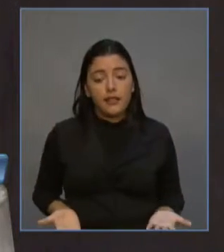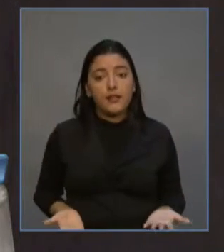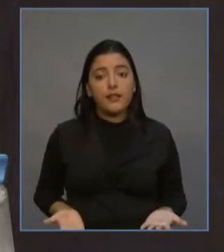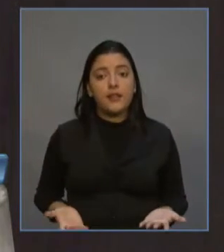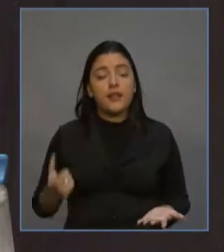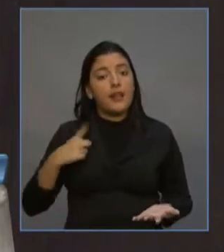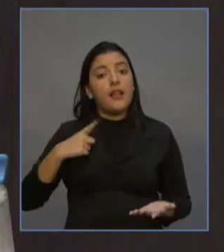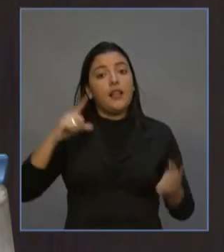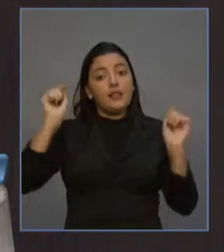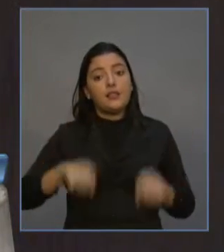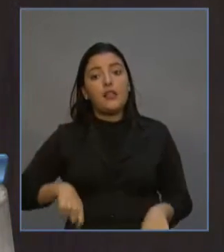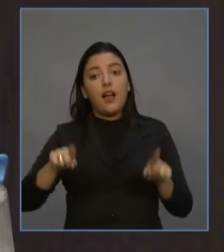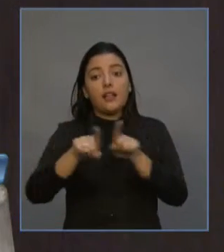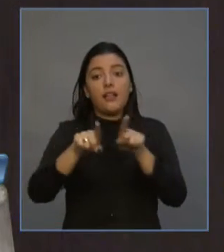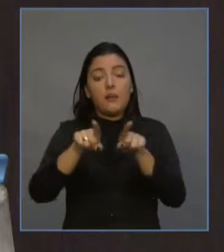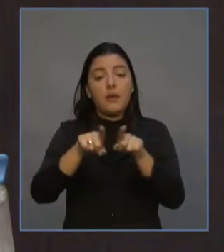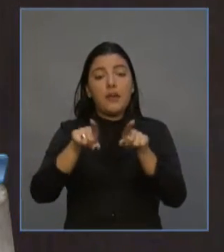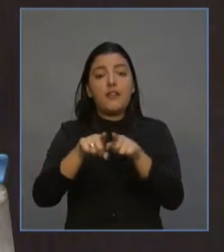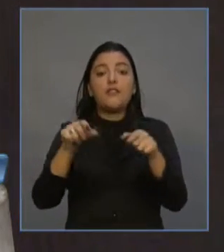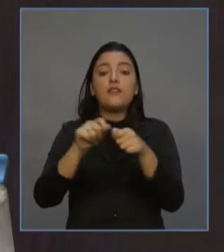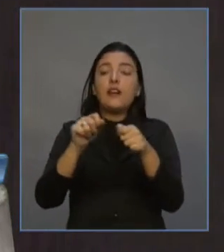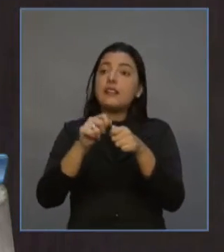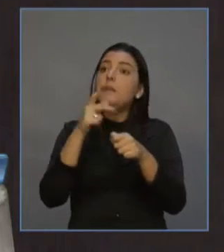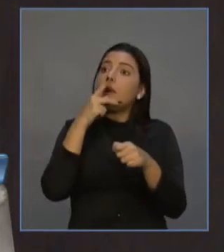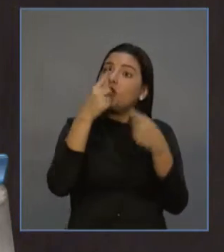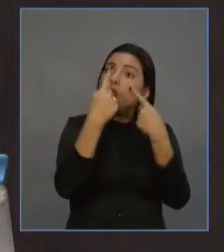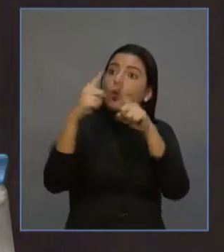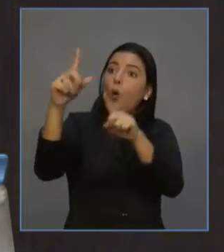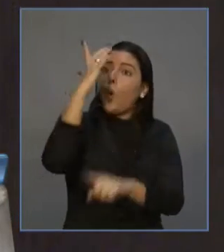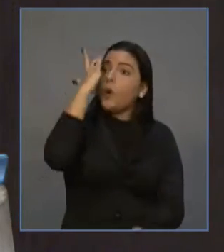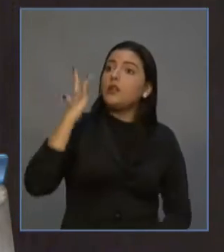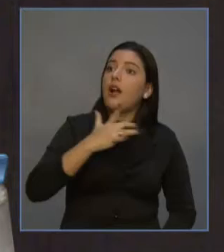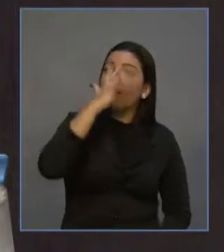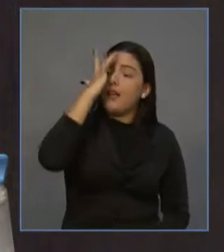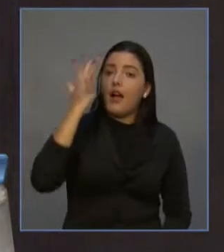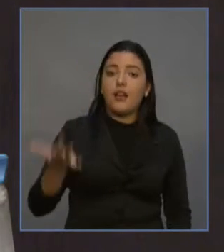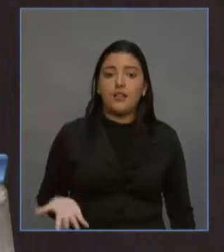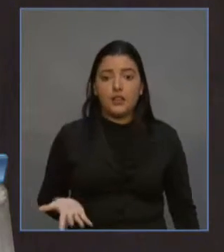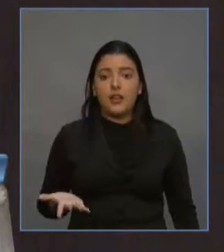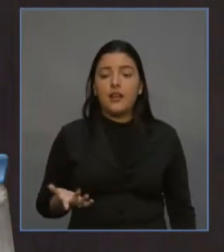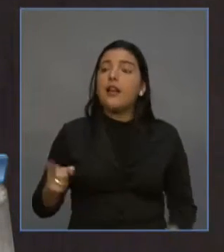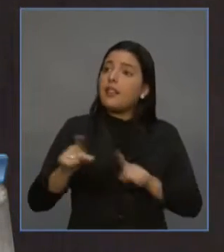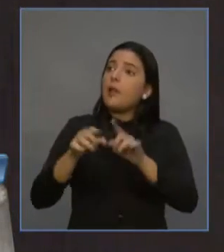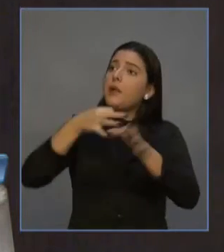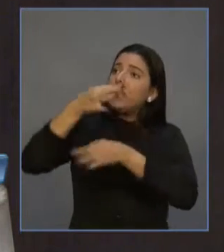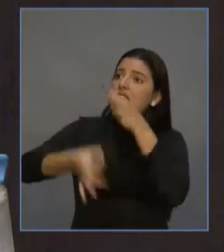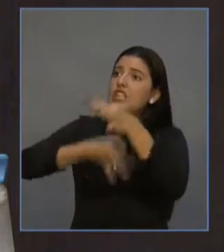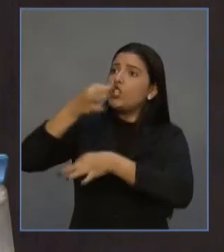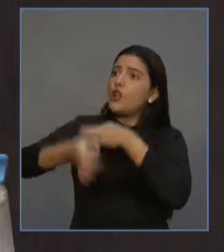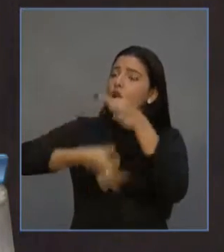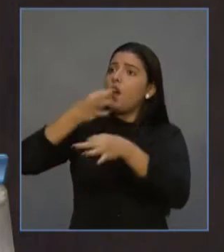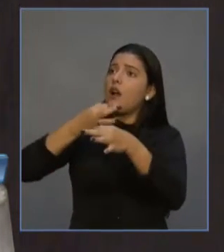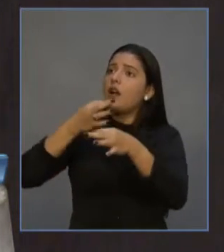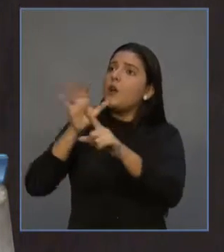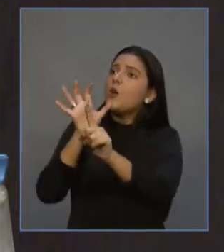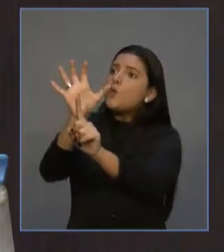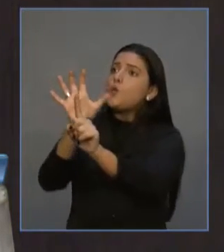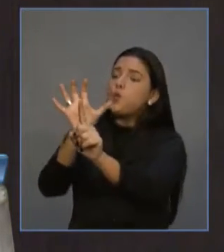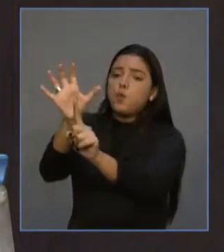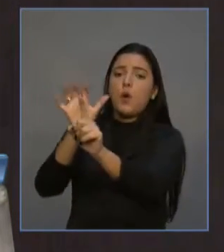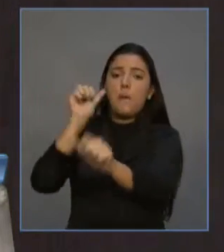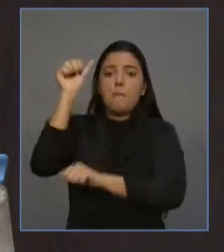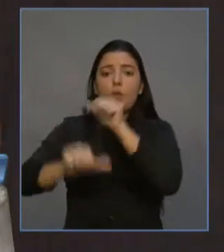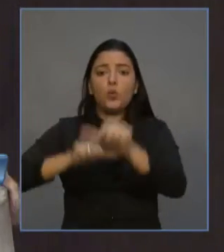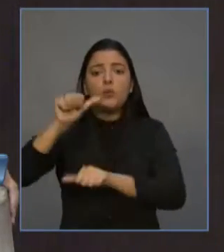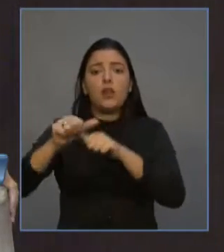de, inclusive, fazer oposição, inclusive para criticar e pressionar